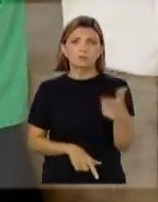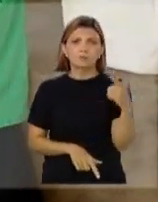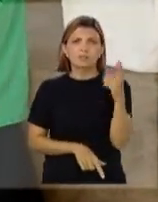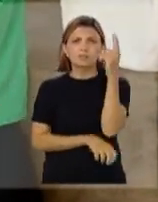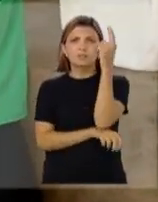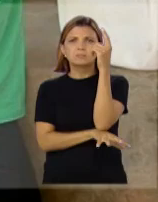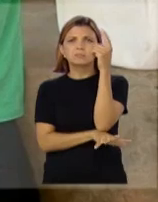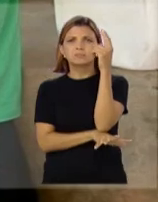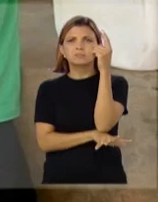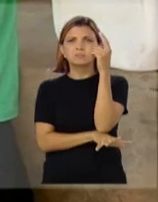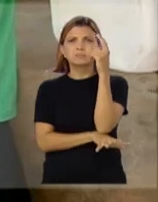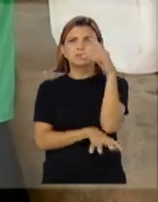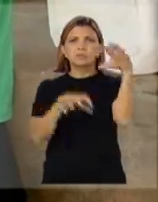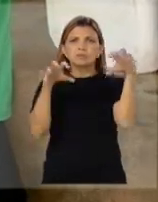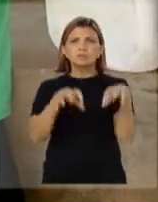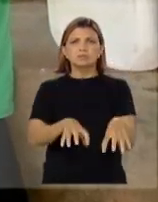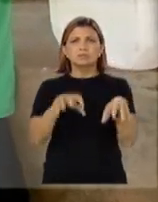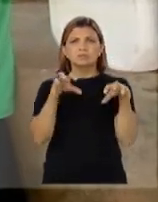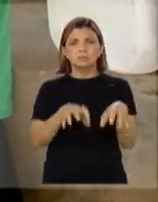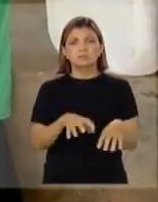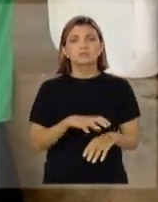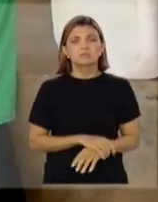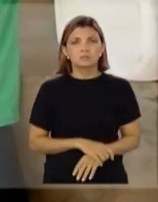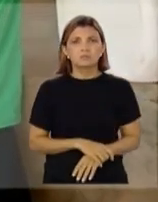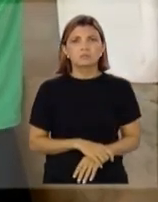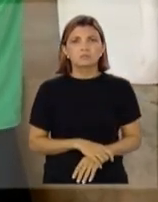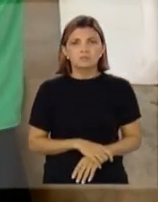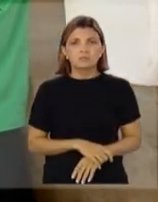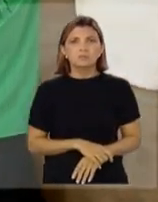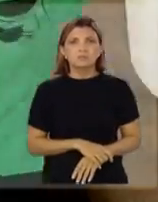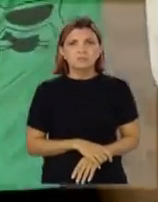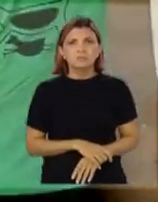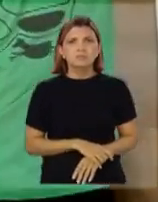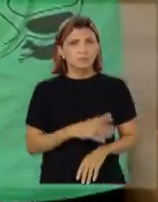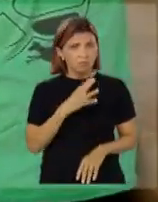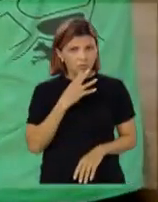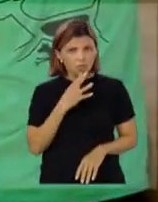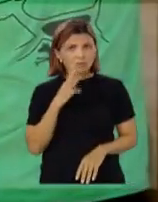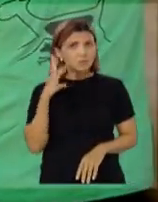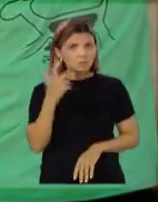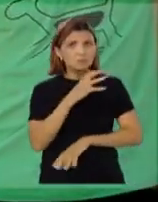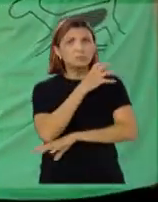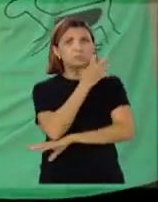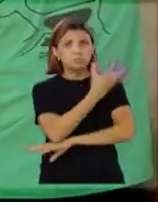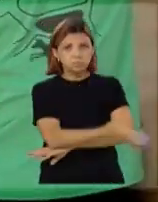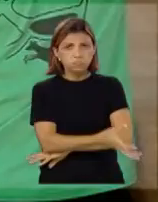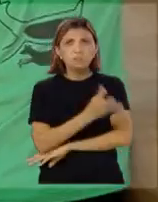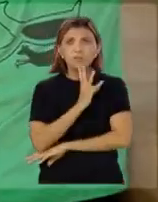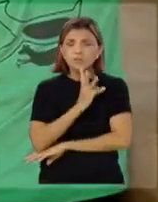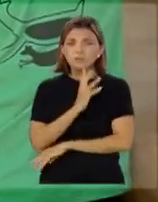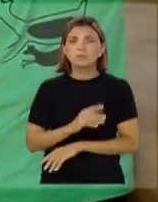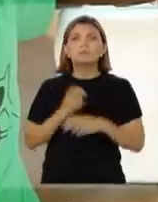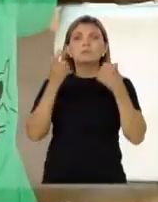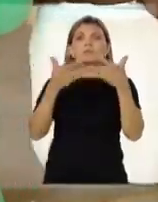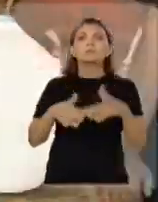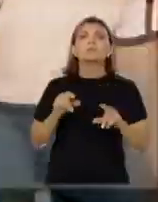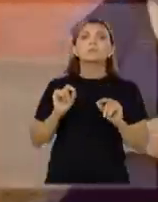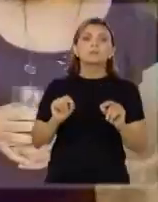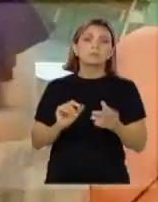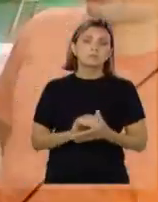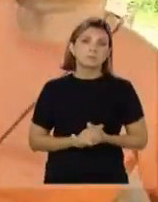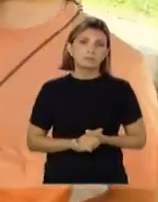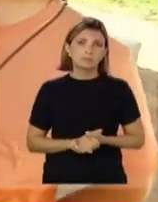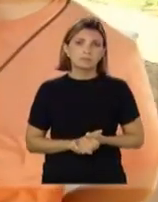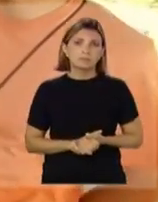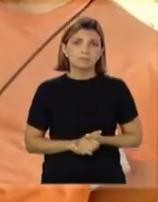água. Então elas ficam ali na superfície esperando a chuva vir. Nossa. Nossa. Você sabe bastante de Caatinga, né, Tonho? Gente, eu preciso falar